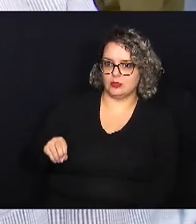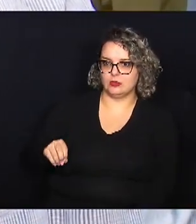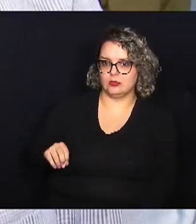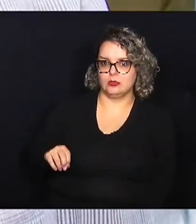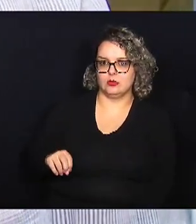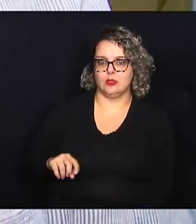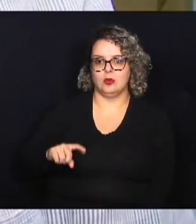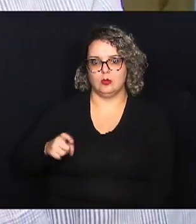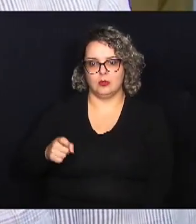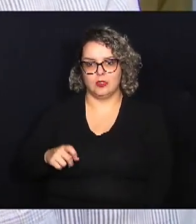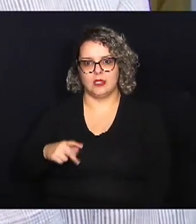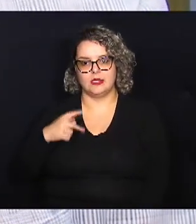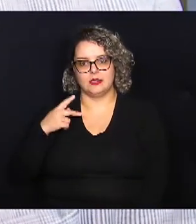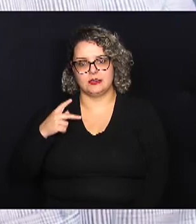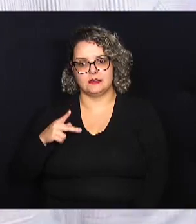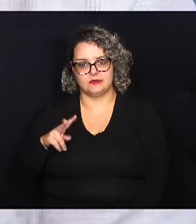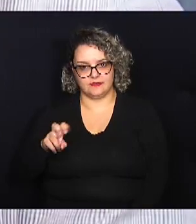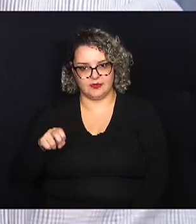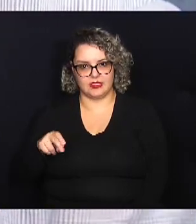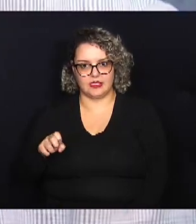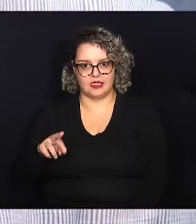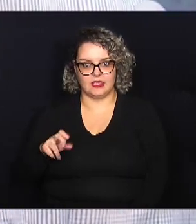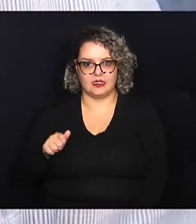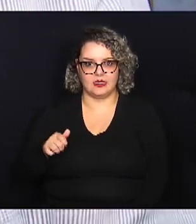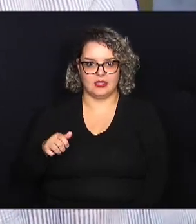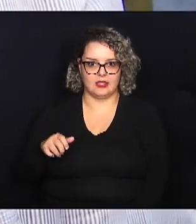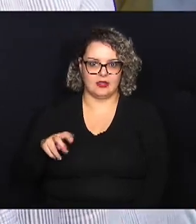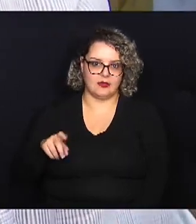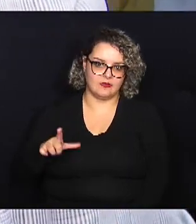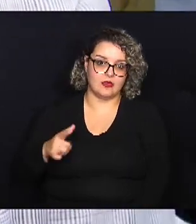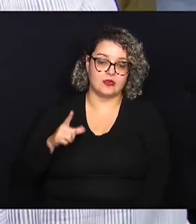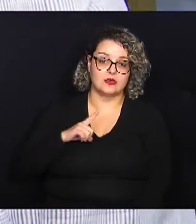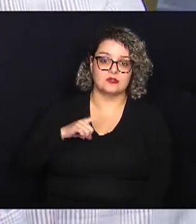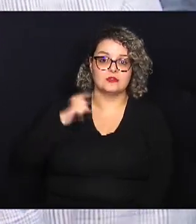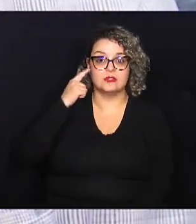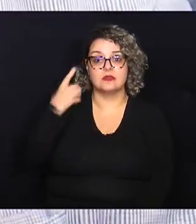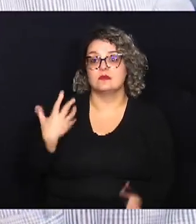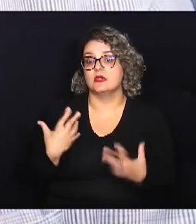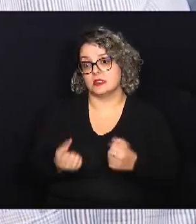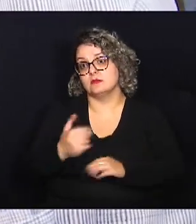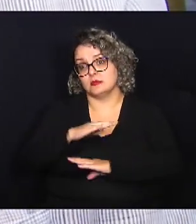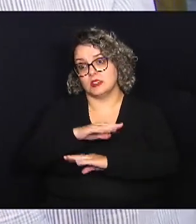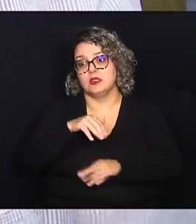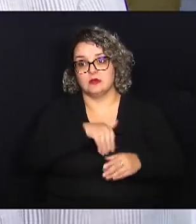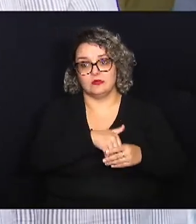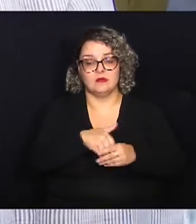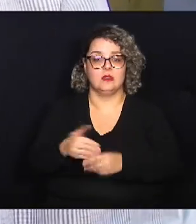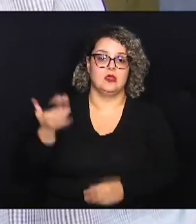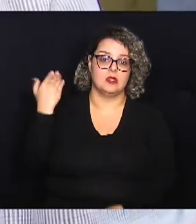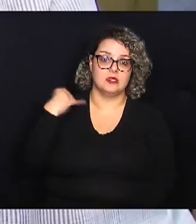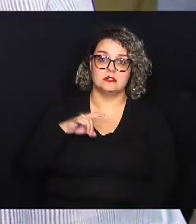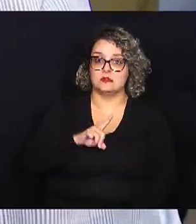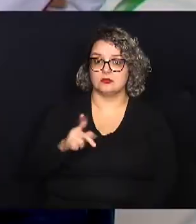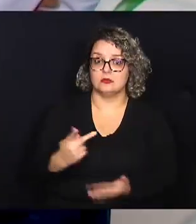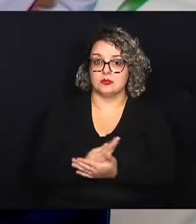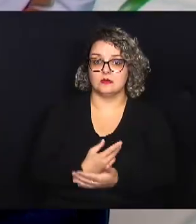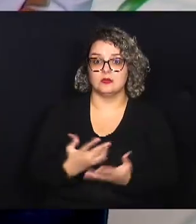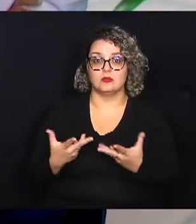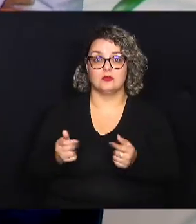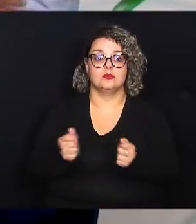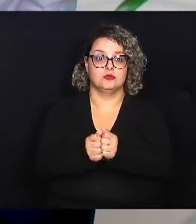da loja, o Dagoberto Silvério, nós tivemos essa ideia, e foi aceita pela Câmara e foi votada à época, não me falha a memória, por